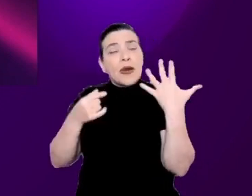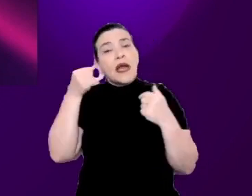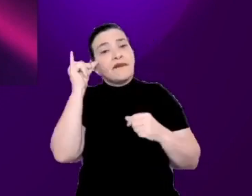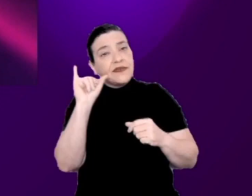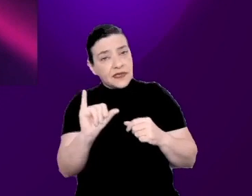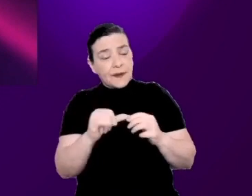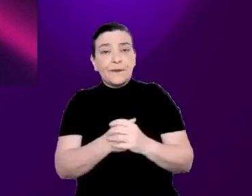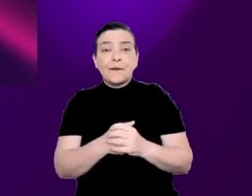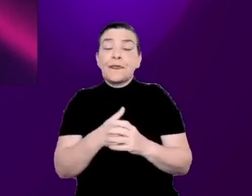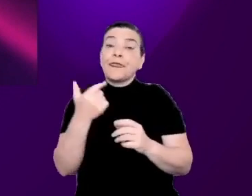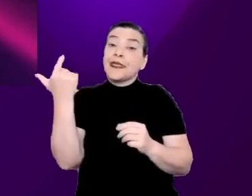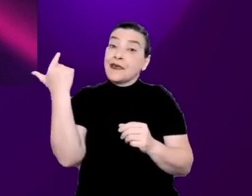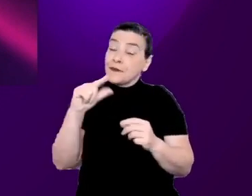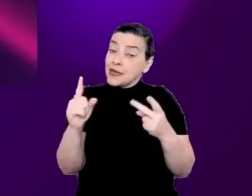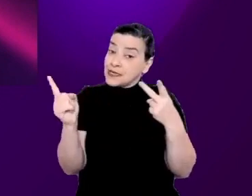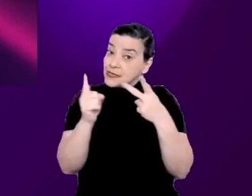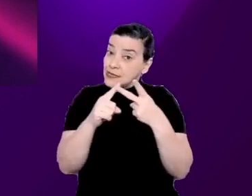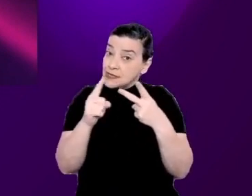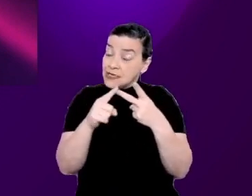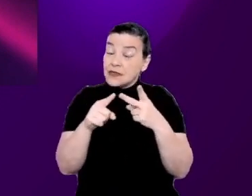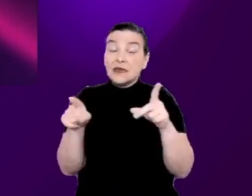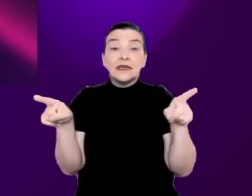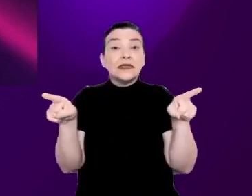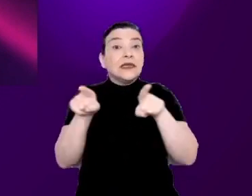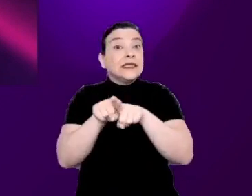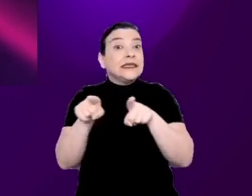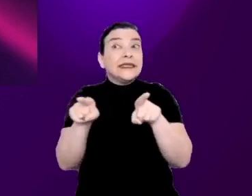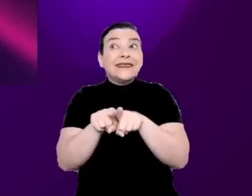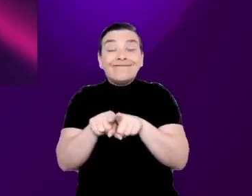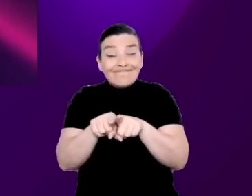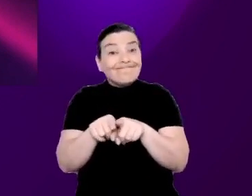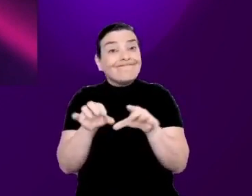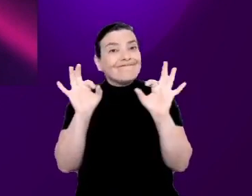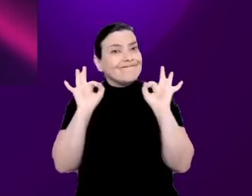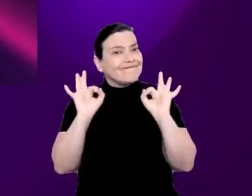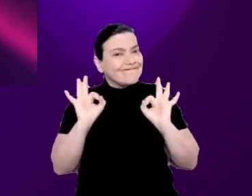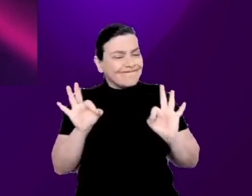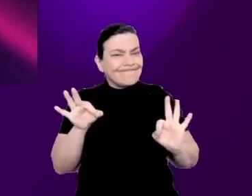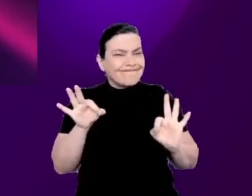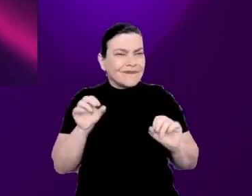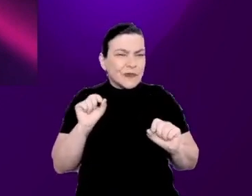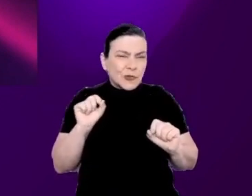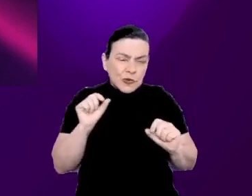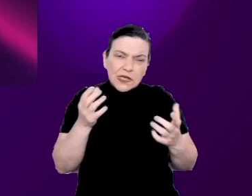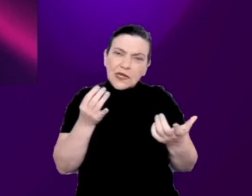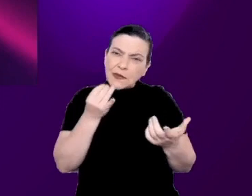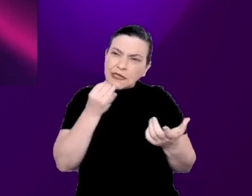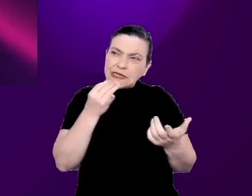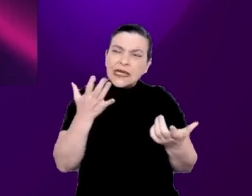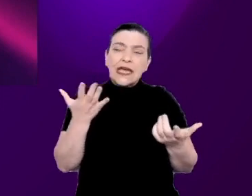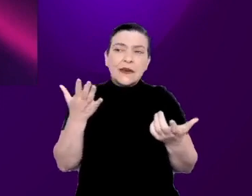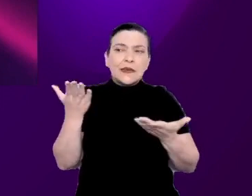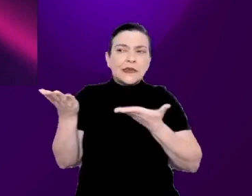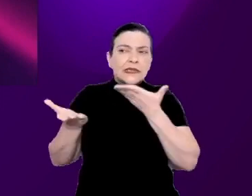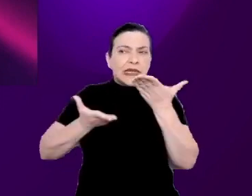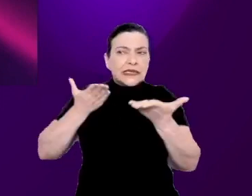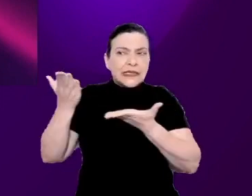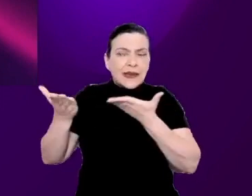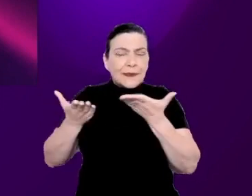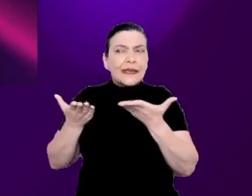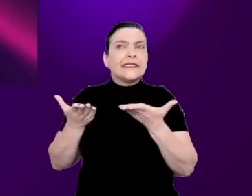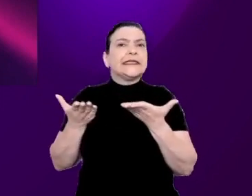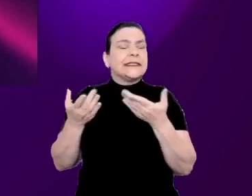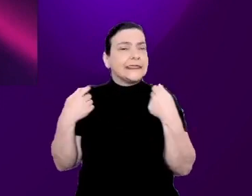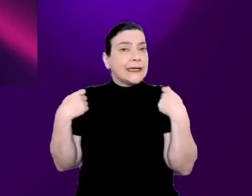a segunda é direcionar muito dentro do trilho o tratamento do paciente que